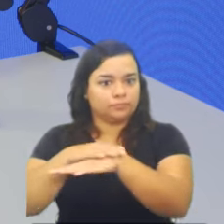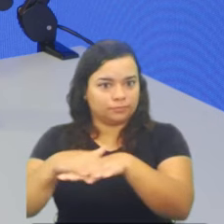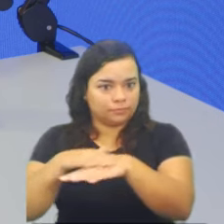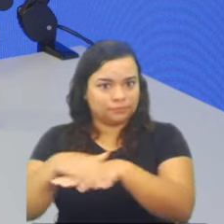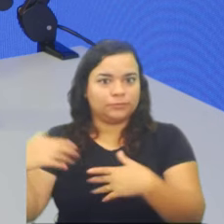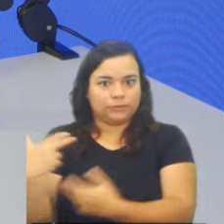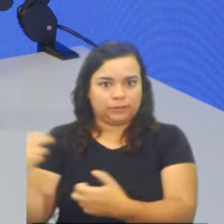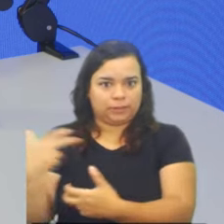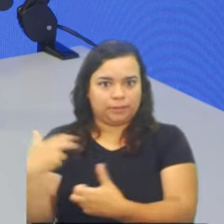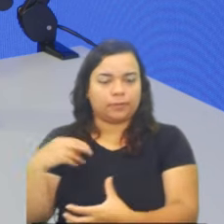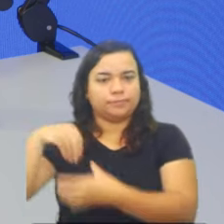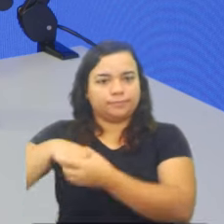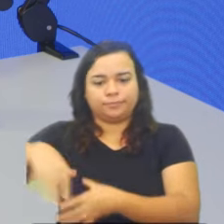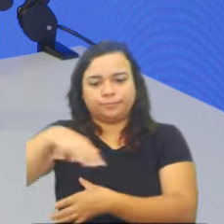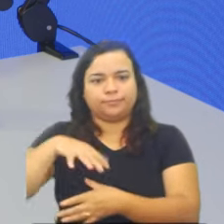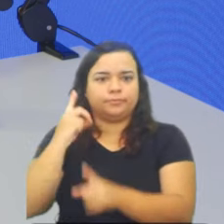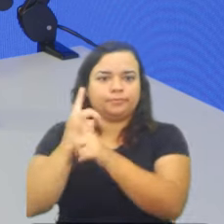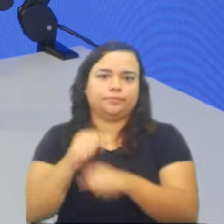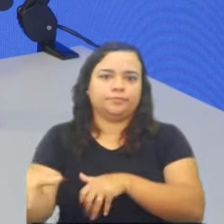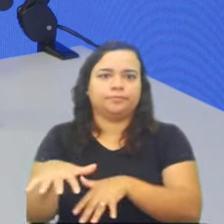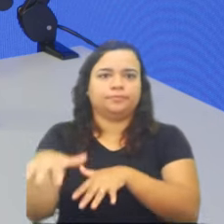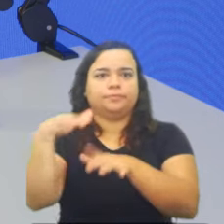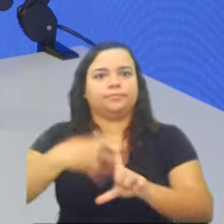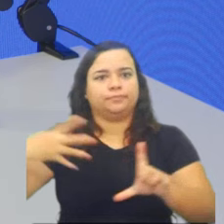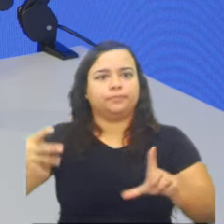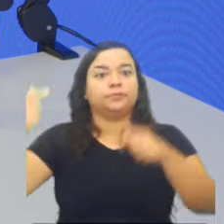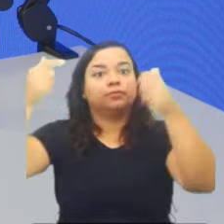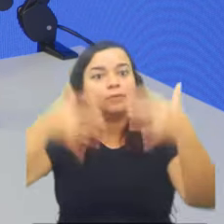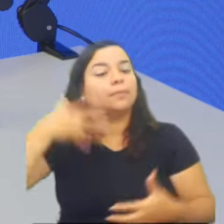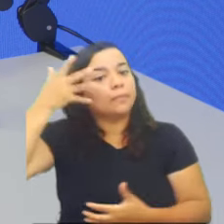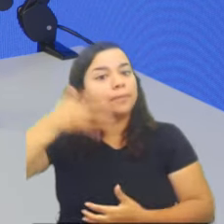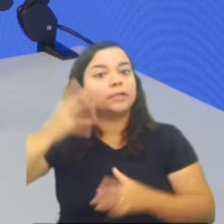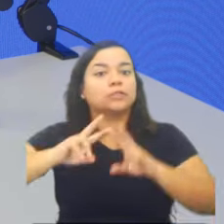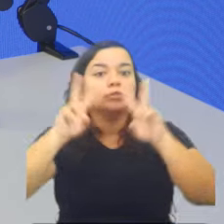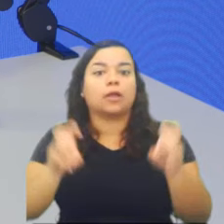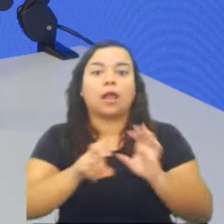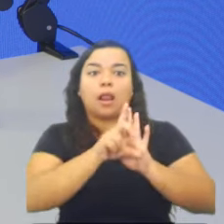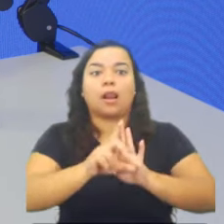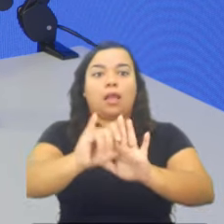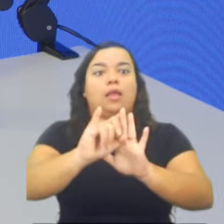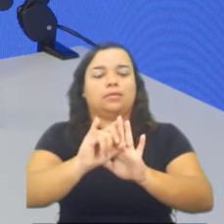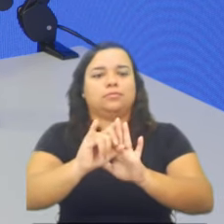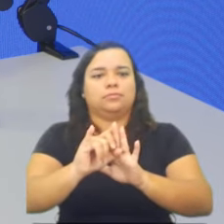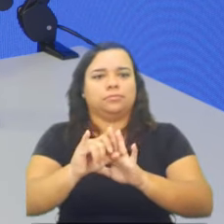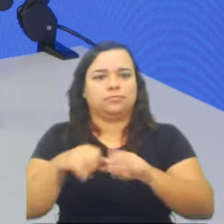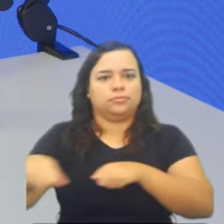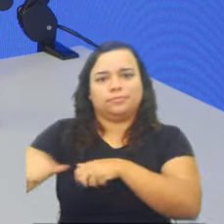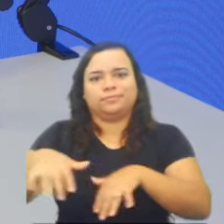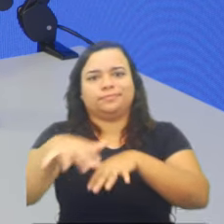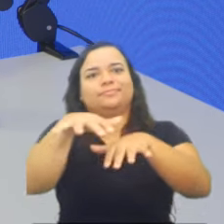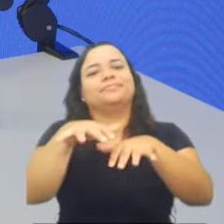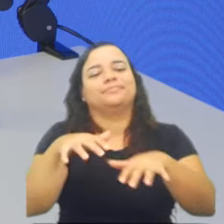o sebrai dentro do encontro de paradas foi foi dar uma pal palestra sobre legalização legalização das paradas